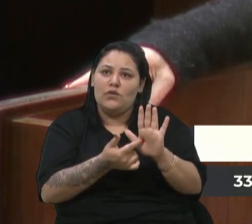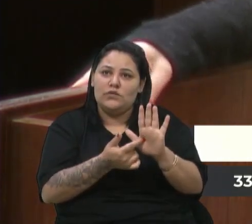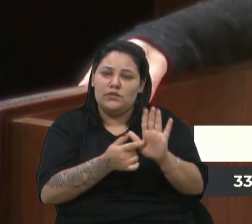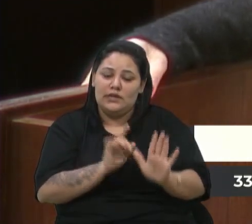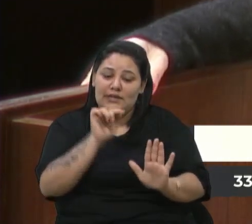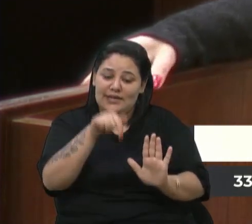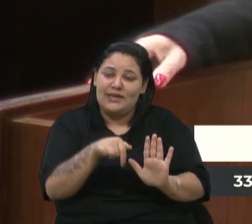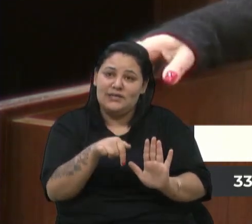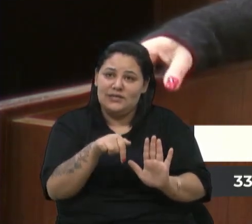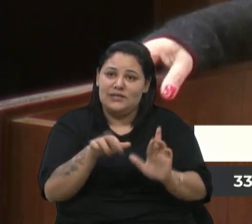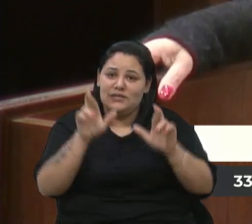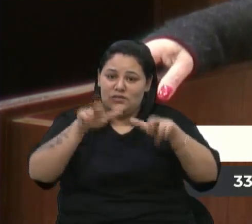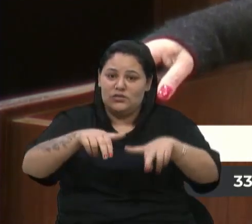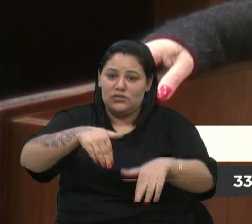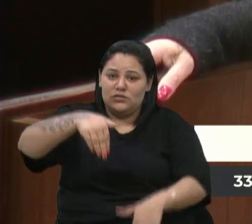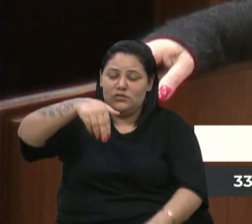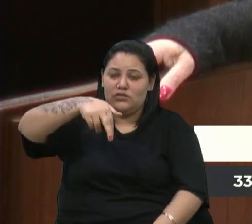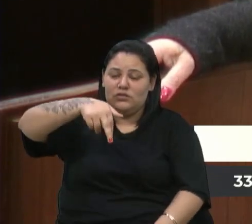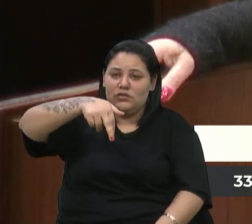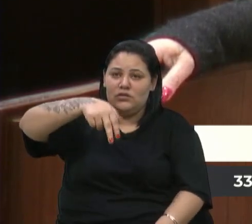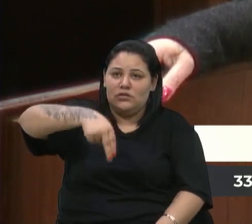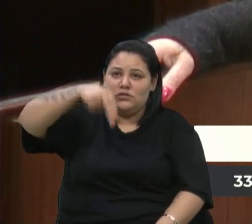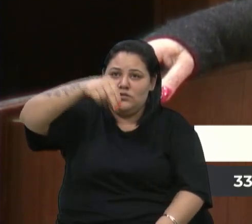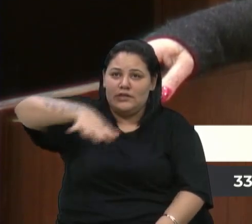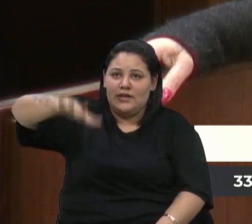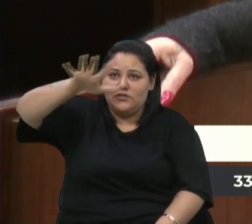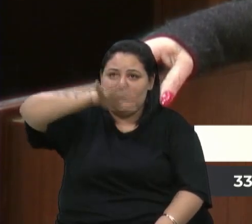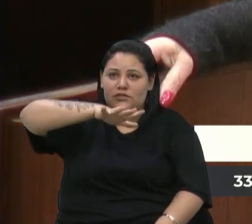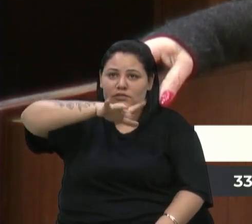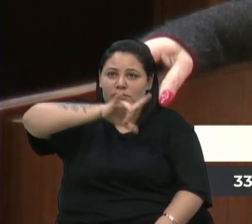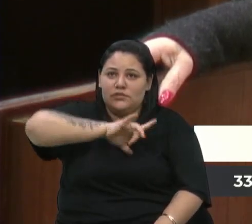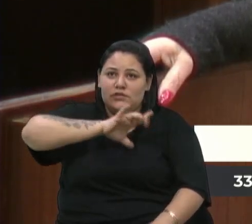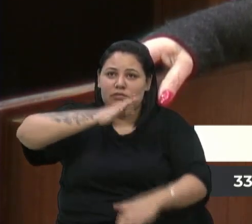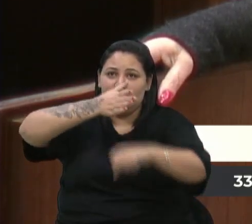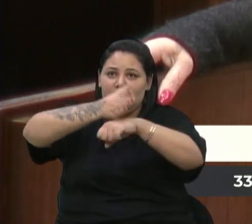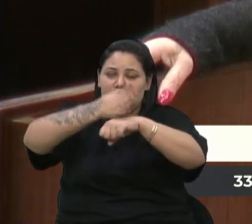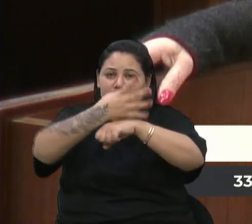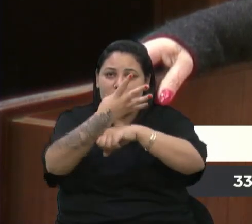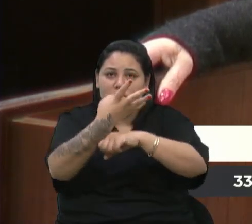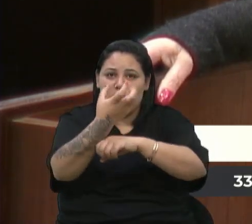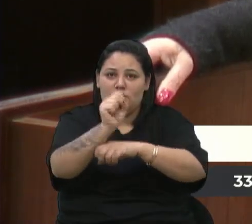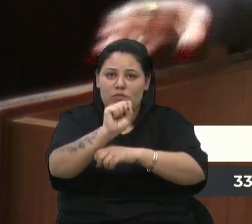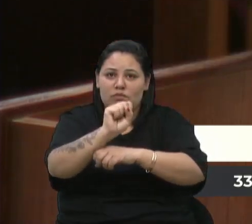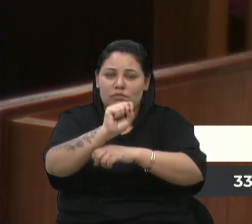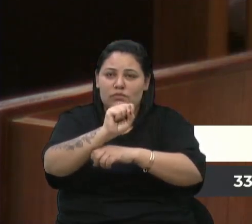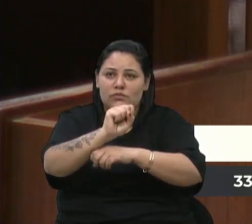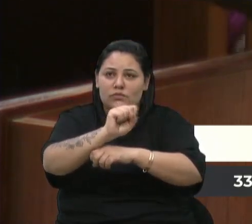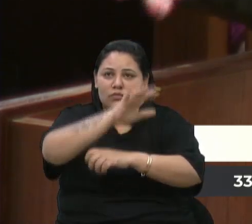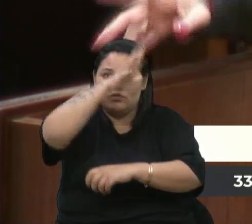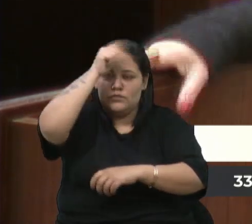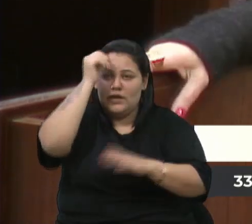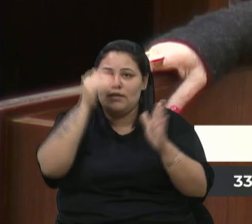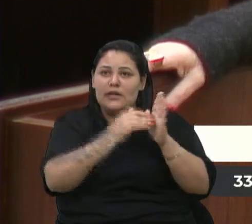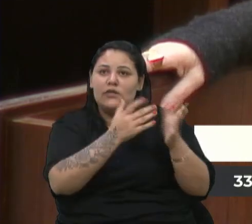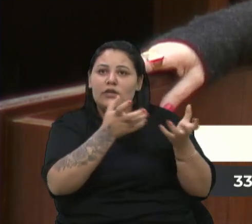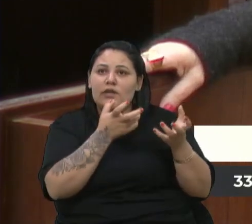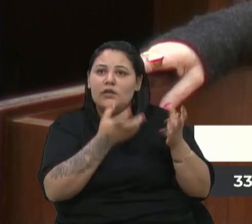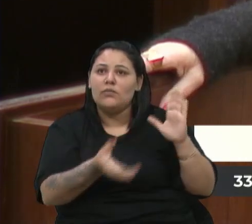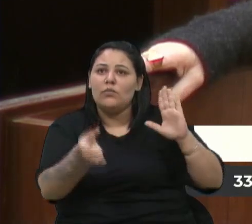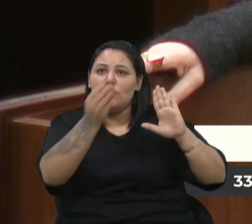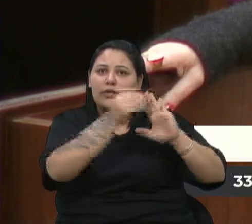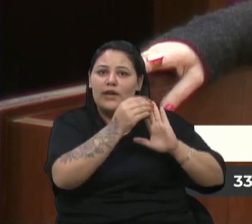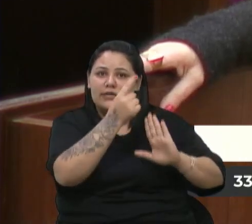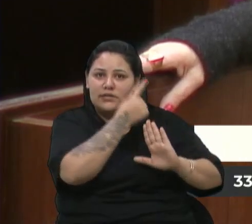região Nordeste, que engloba 48 municípios, até eu gostaria que colocasse